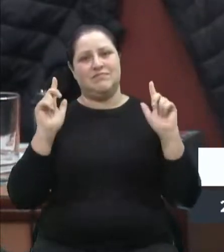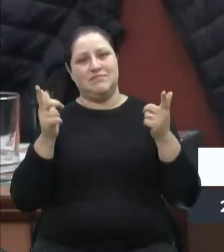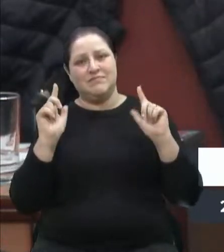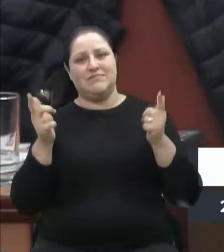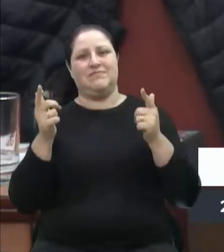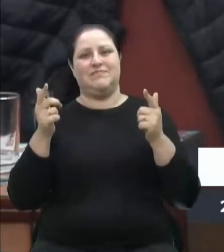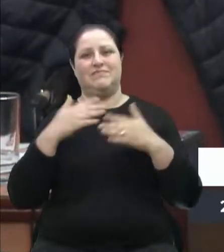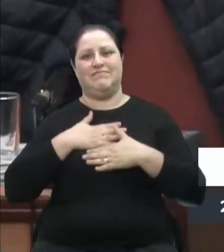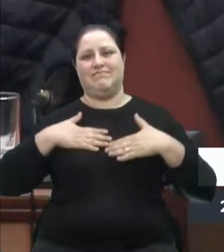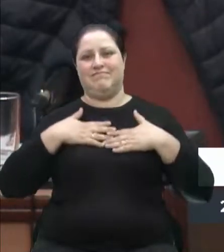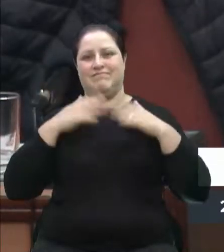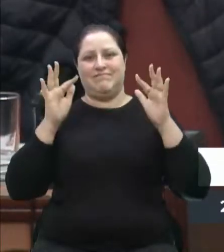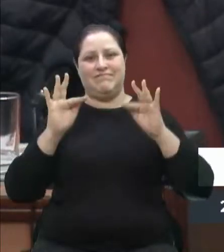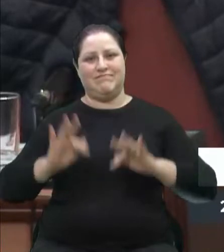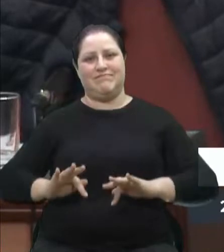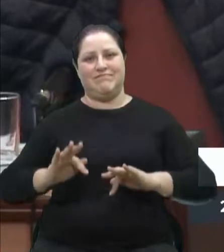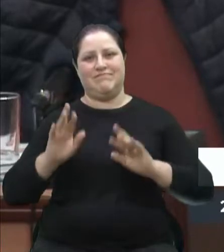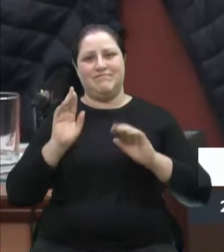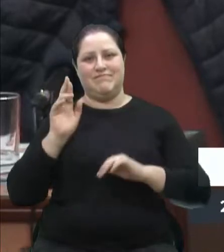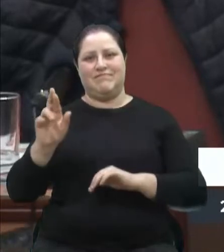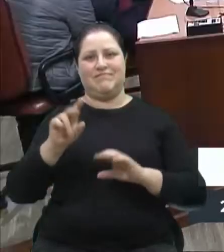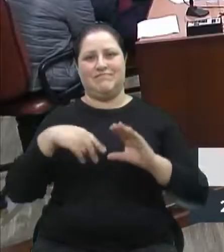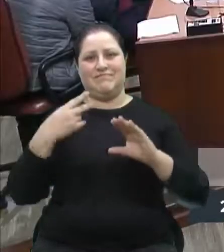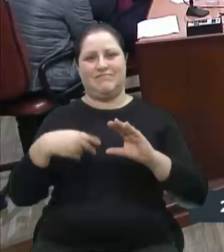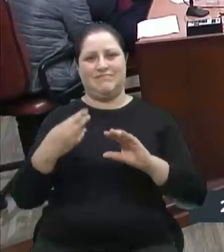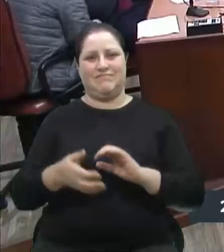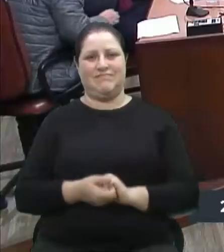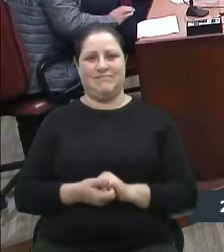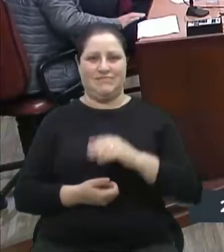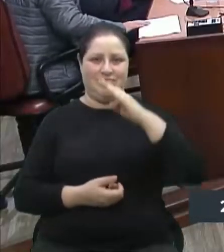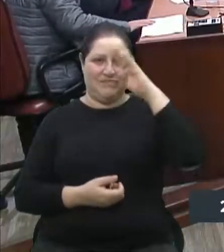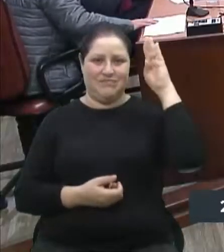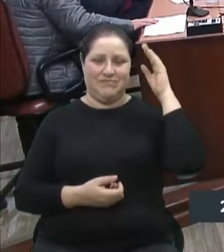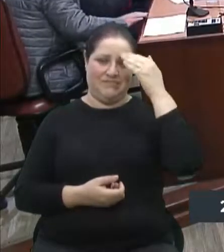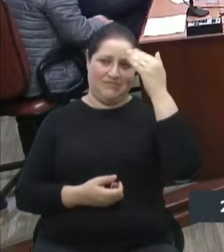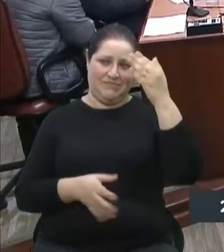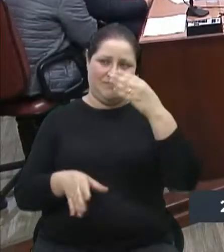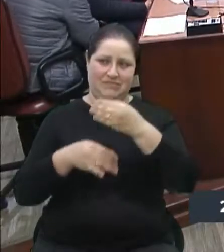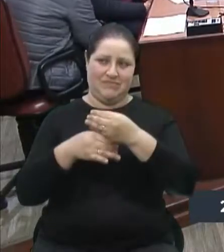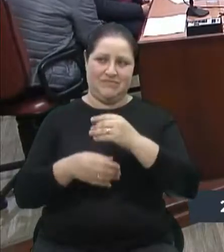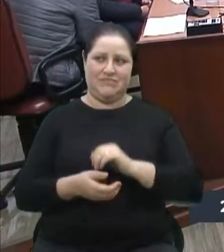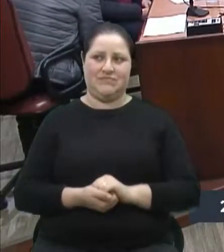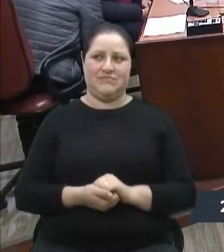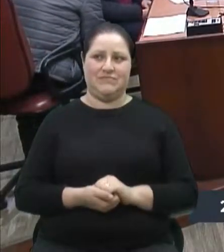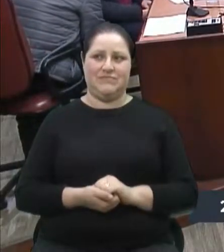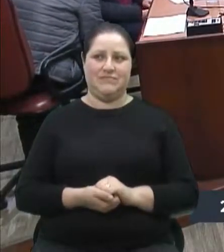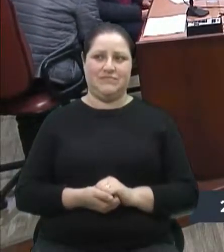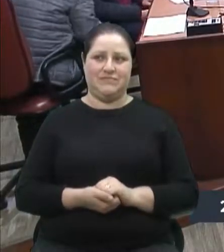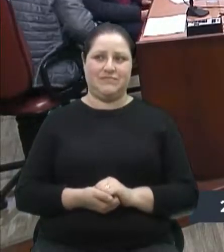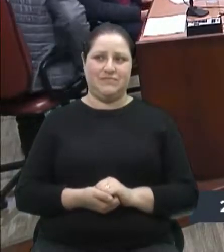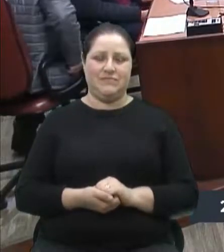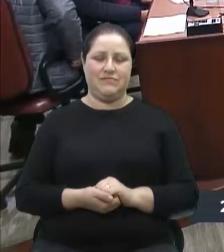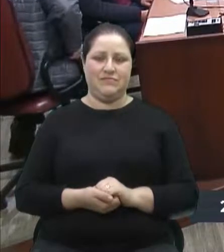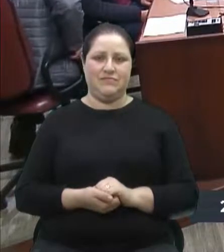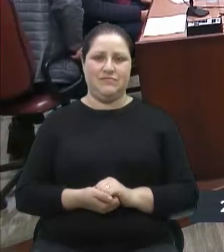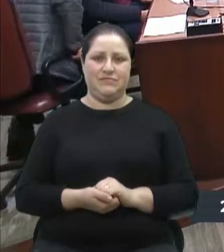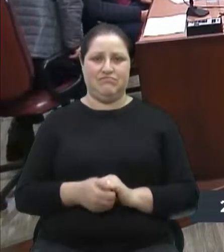representando a câmara vereadora essencial a porta obrigado pela parte verdade Daneluz e dizer que